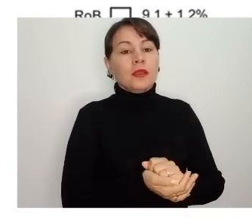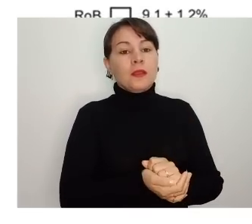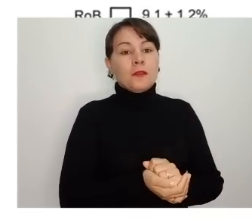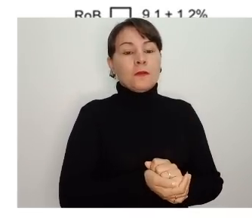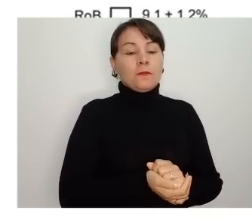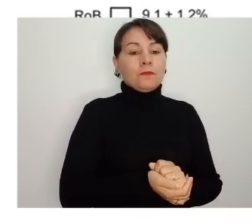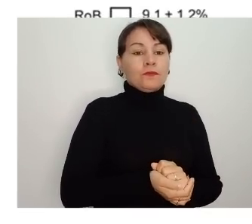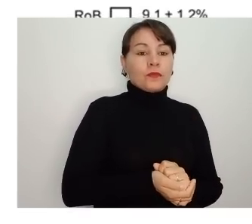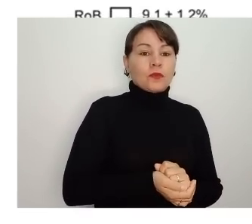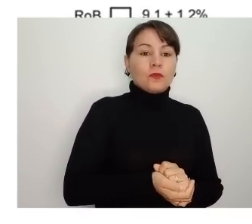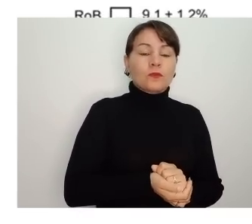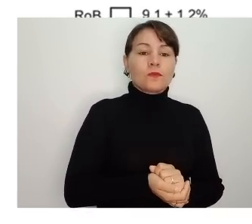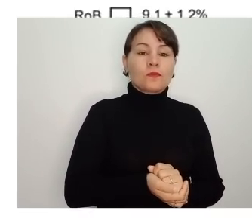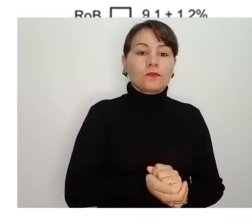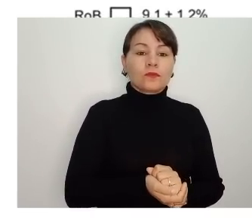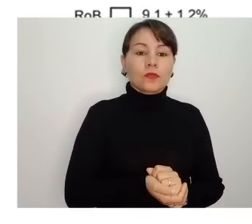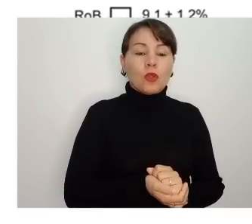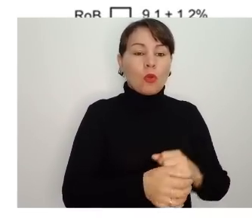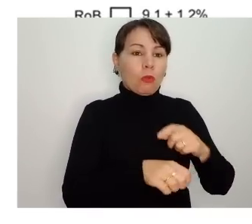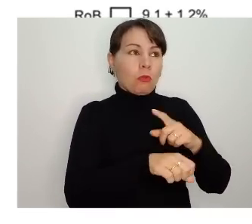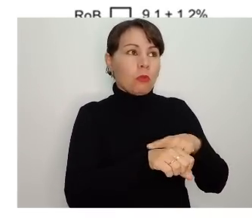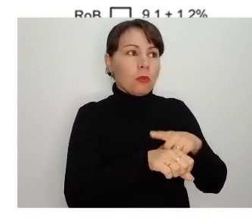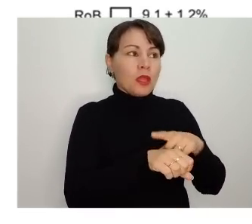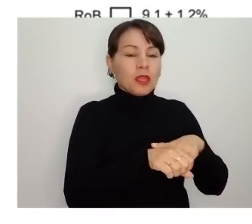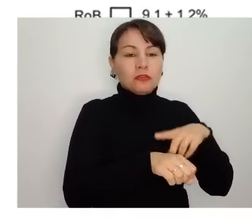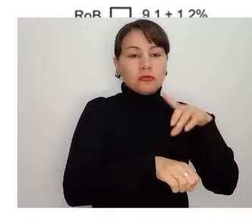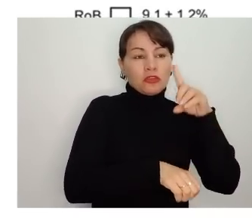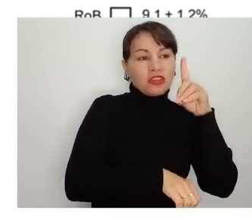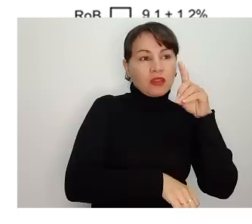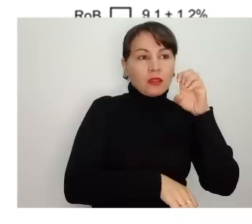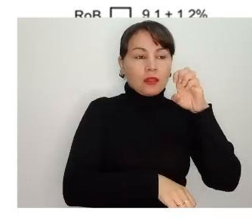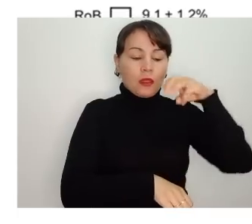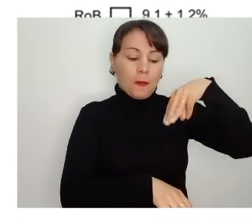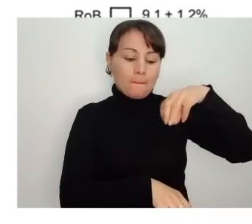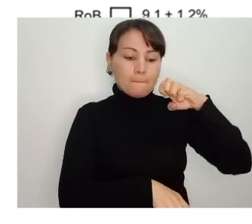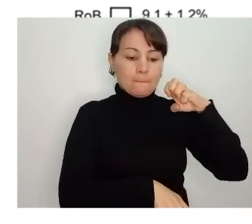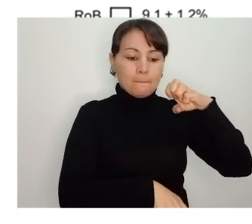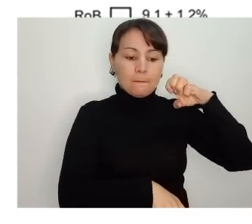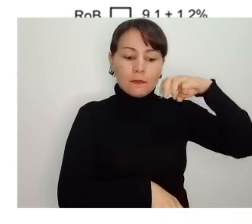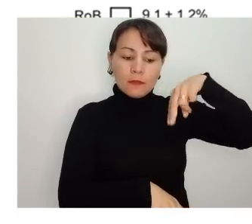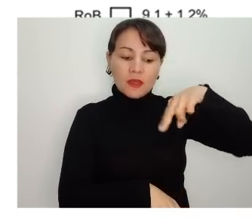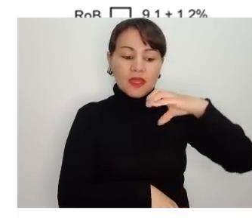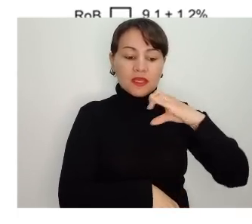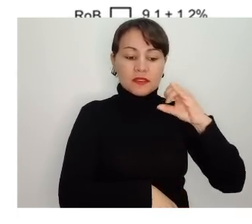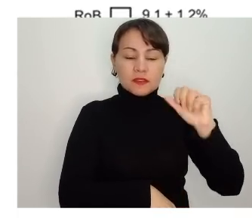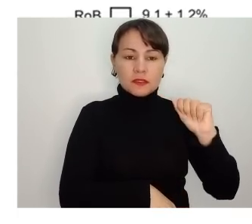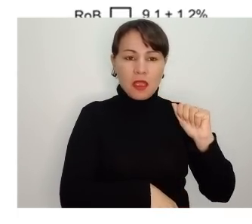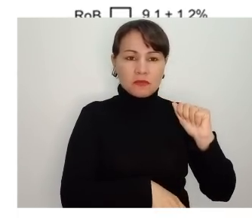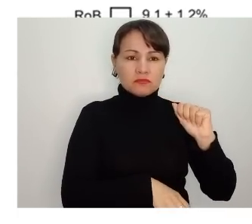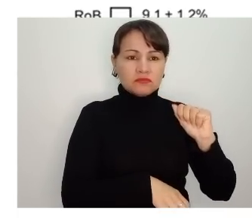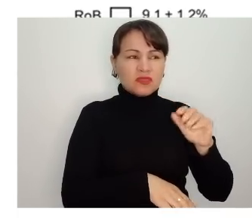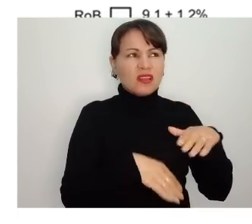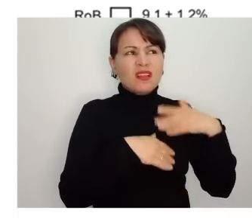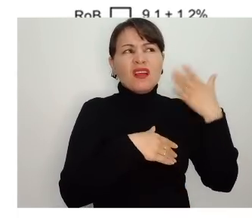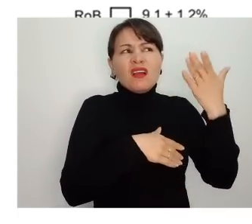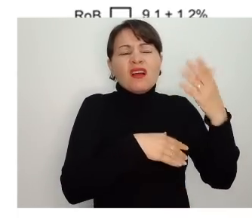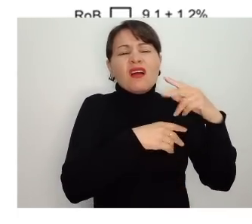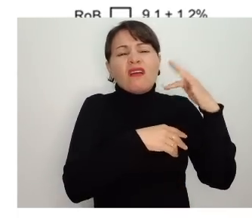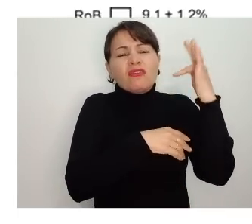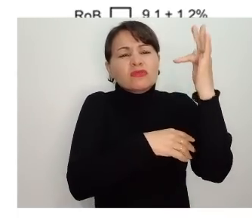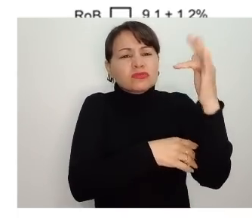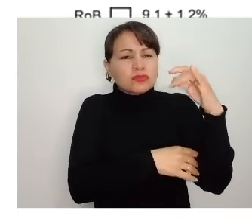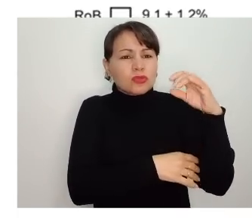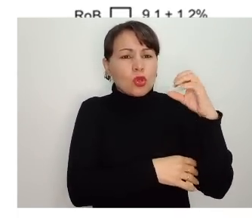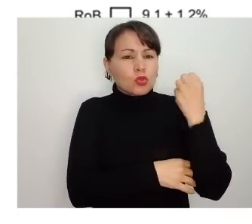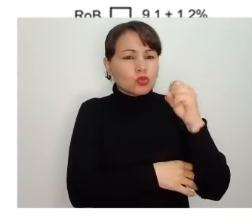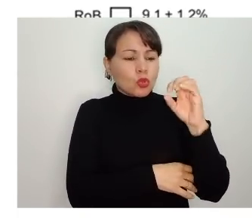uma tendência de ter uma demência progressiva lá pelos seus 80 anos de idade, essa